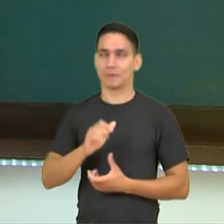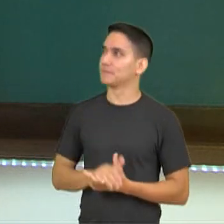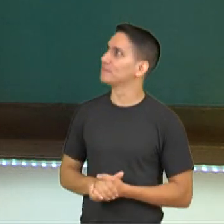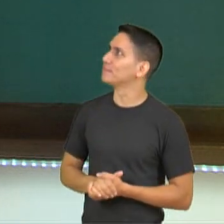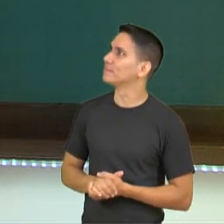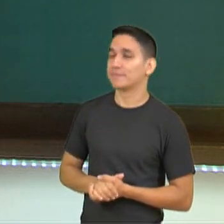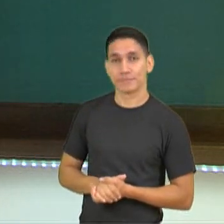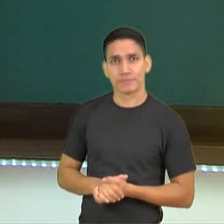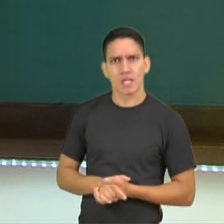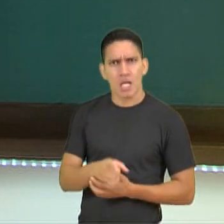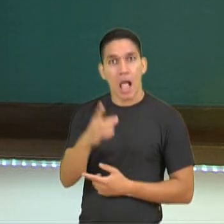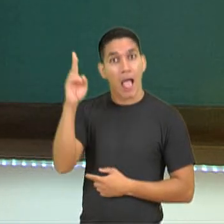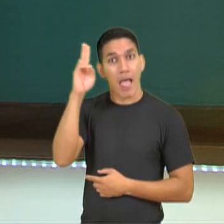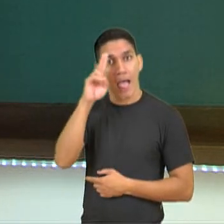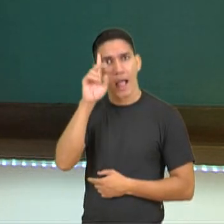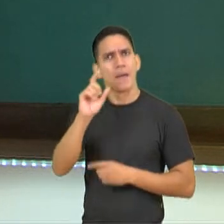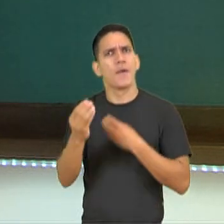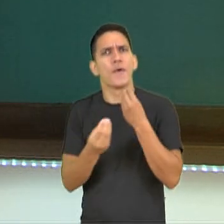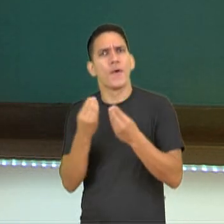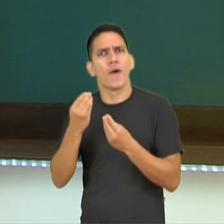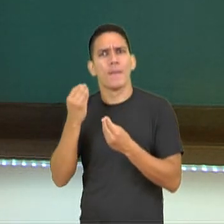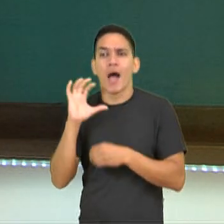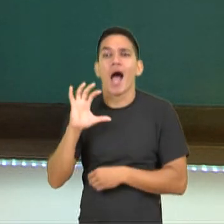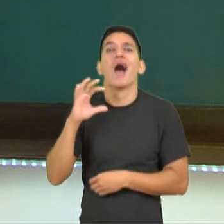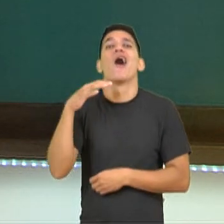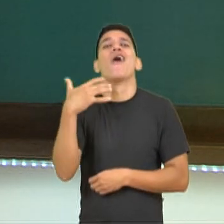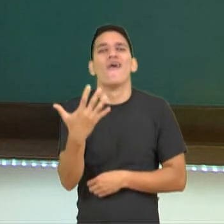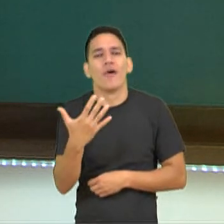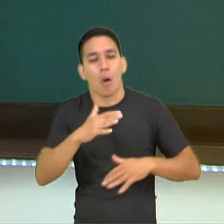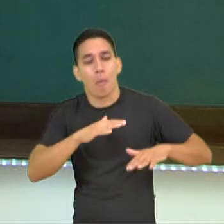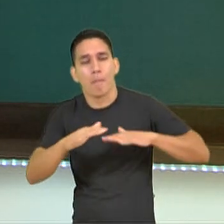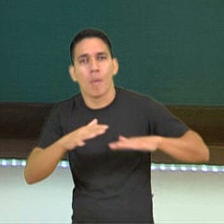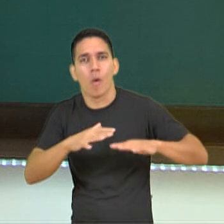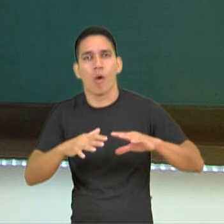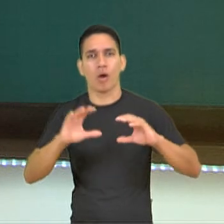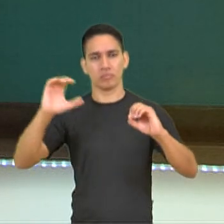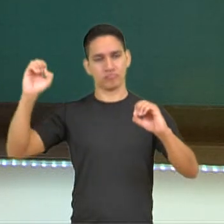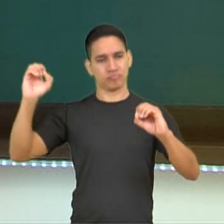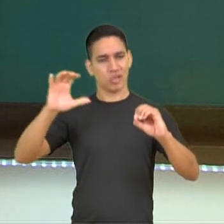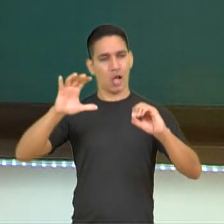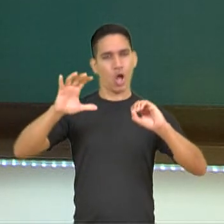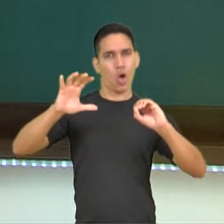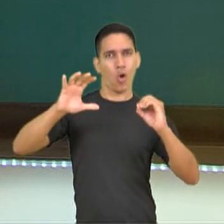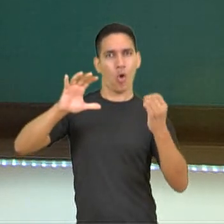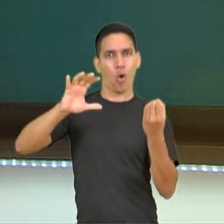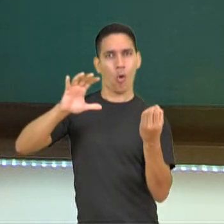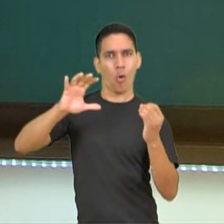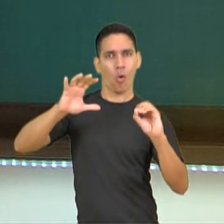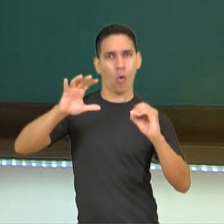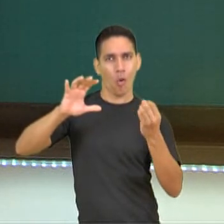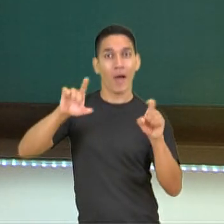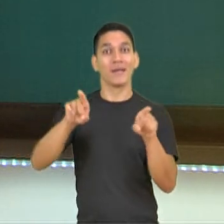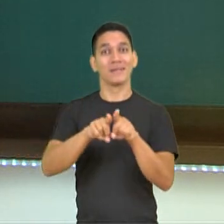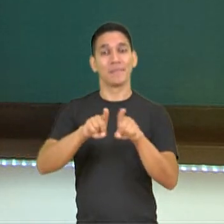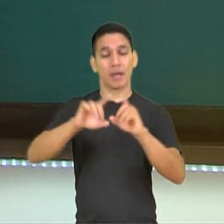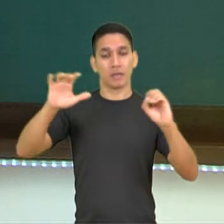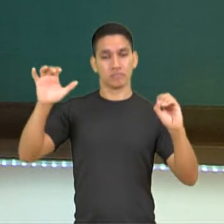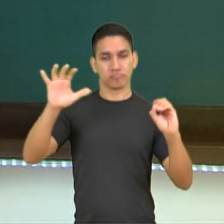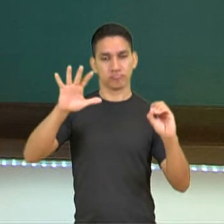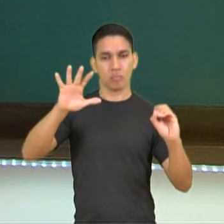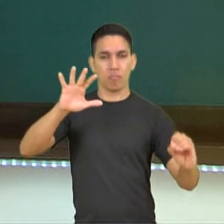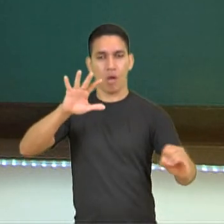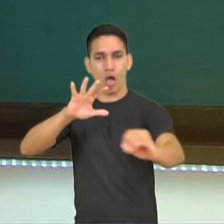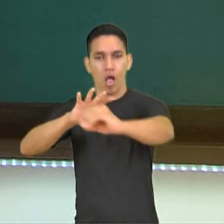vocês lembram como acontece o movimento de rotação e de translação da Terra? E mais que isso,